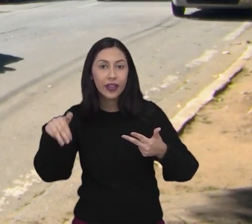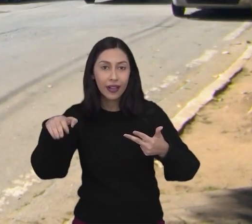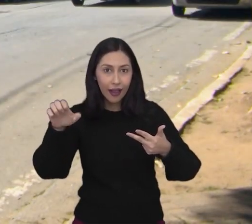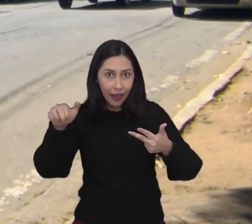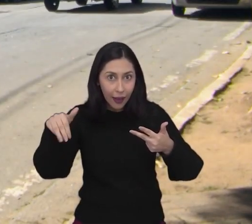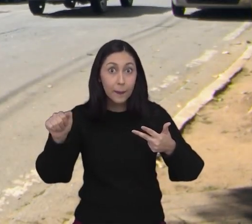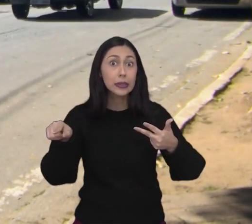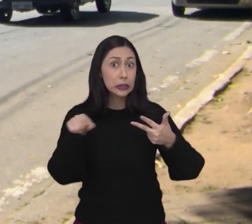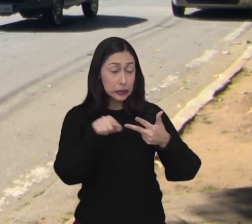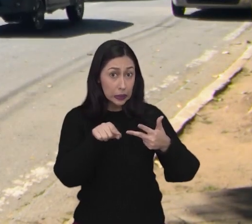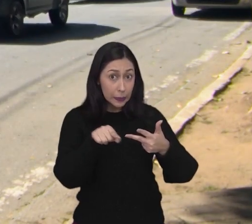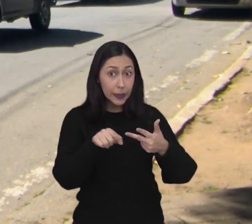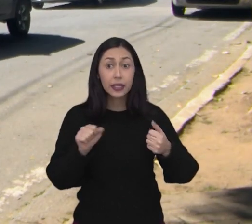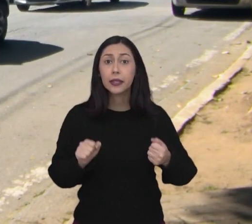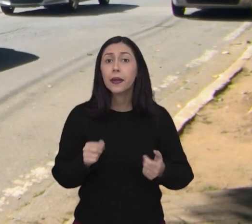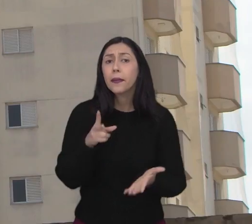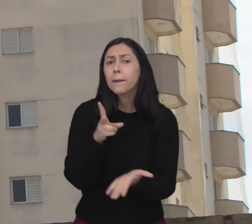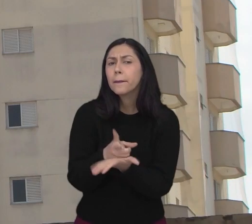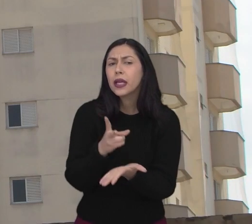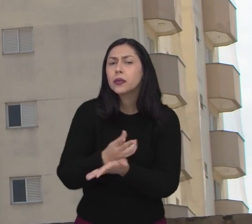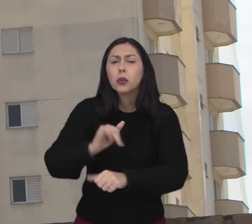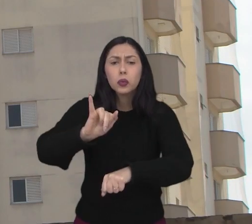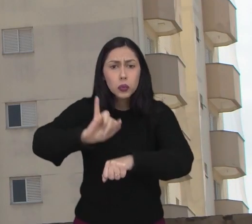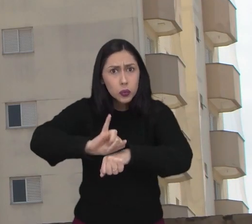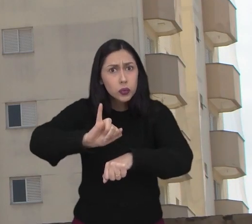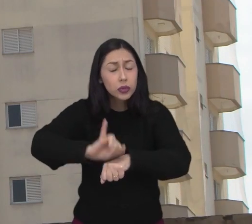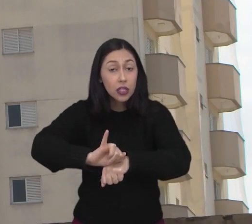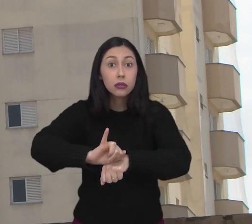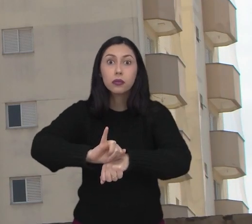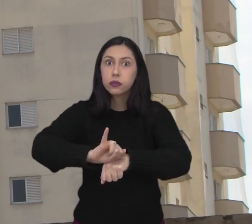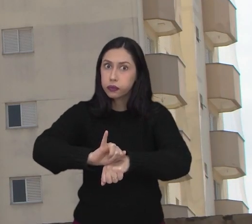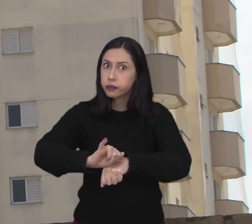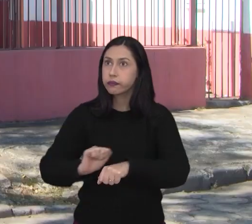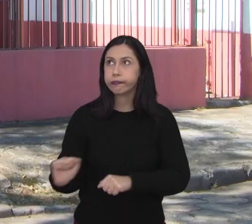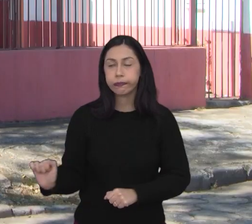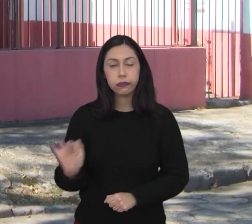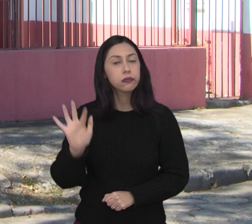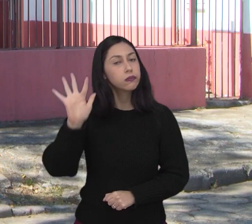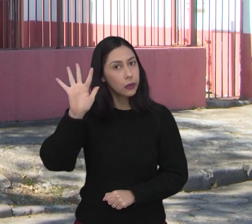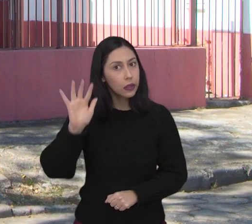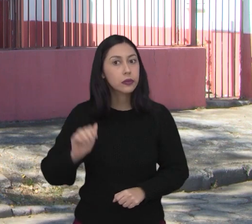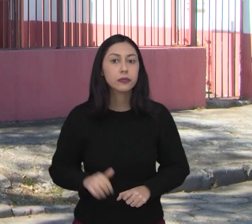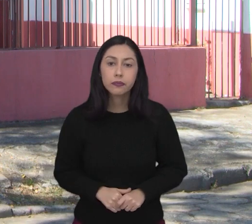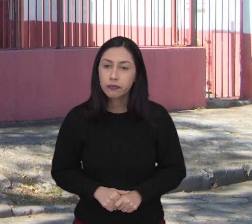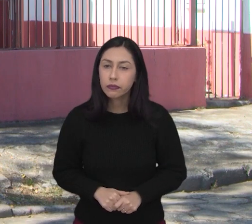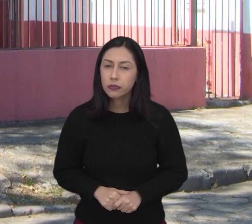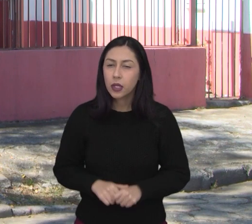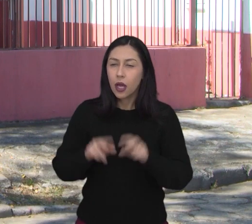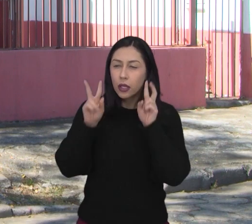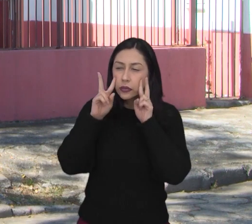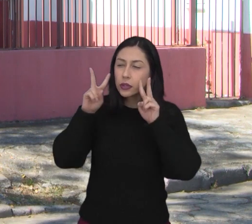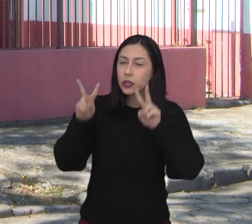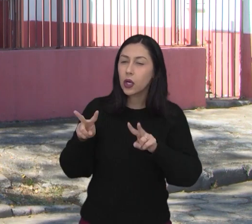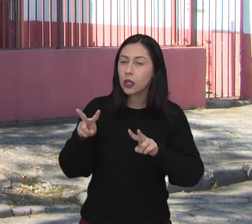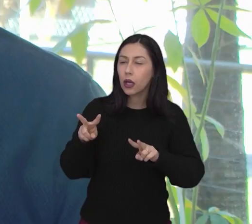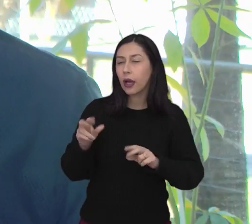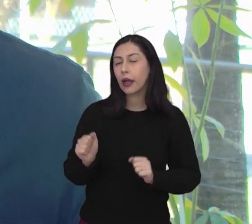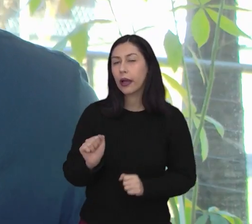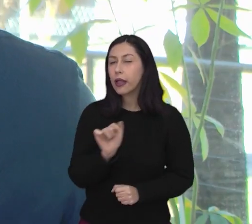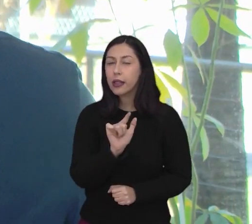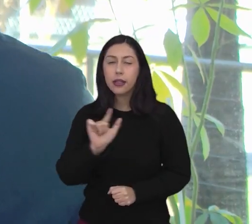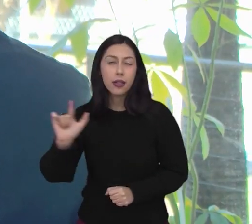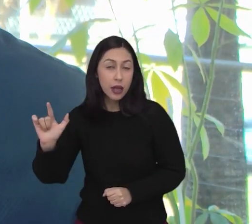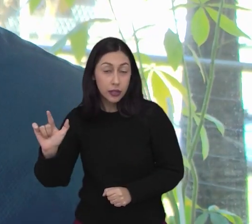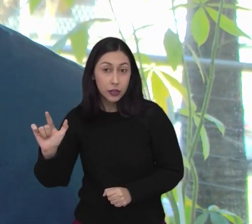estão na lista dos aluguéis mais altos. Até mesmo os bairros da região central da cidade sofreram aumento no valor do aluguel. Você